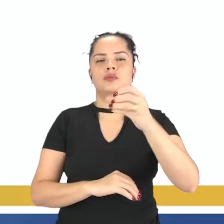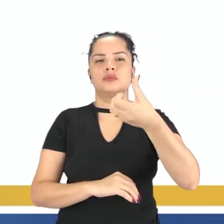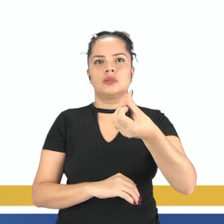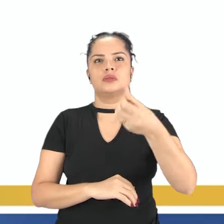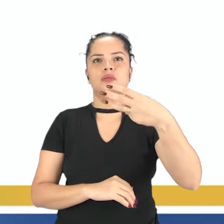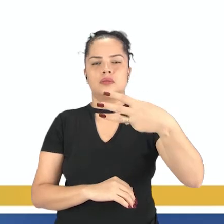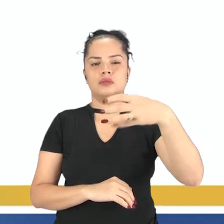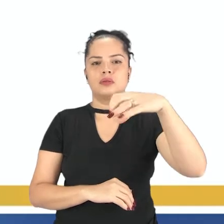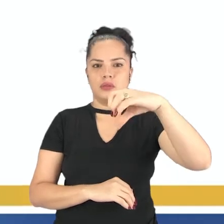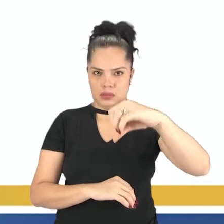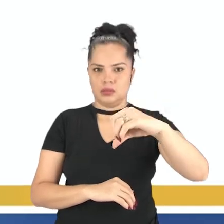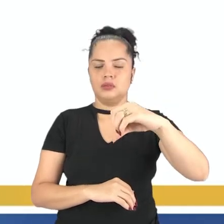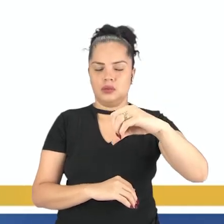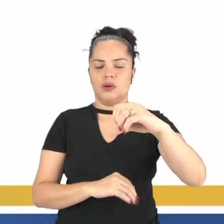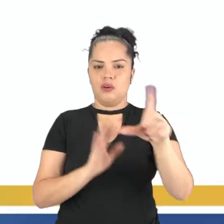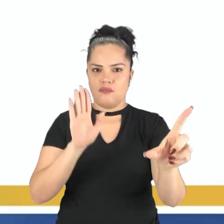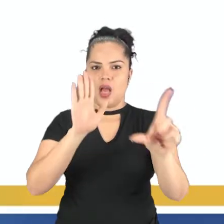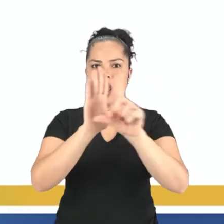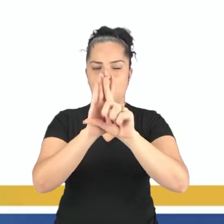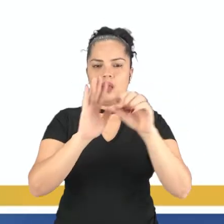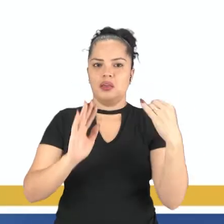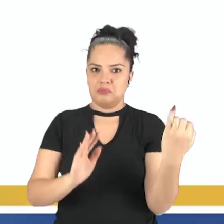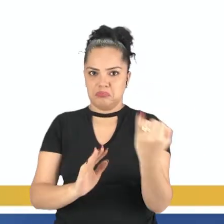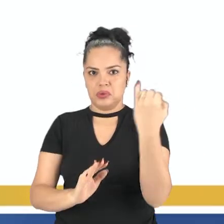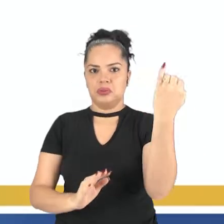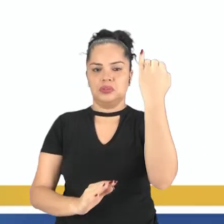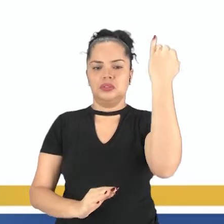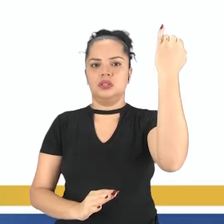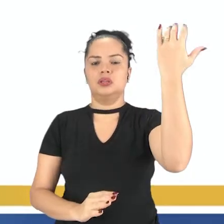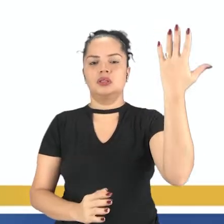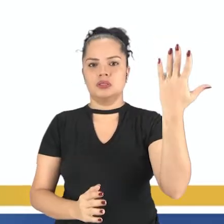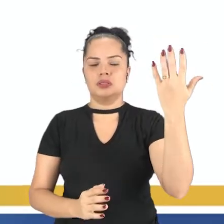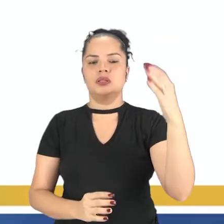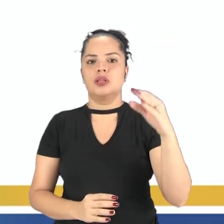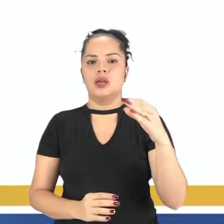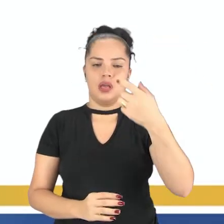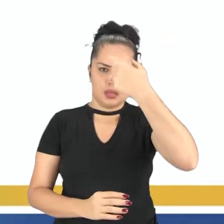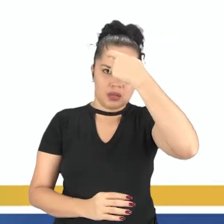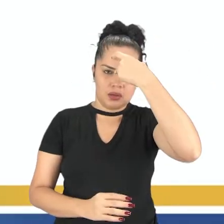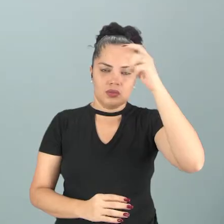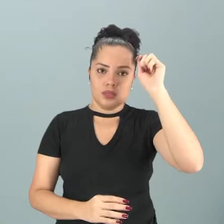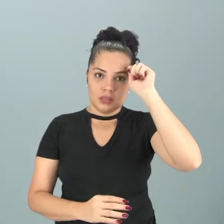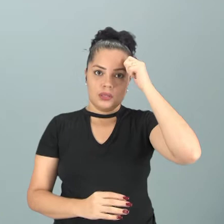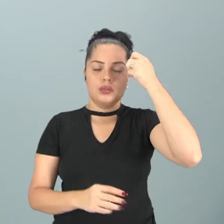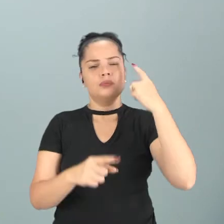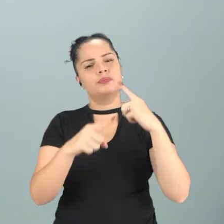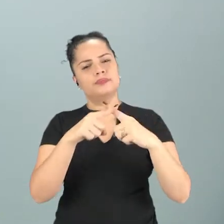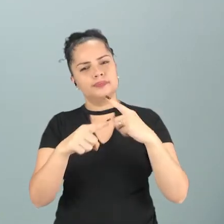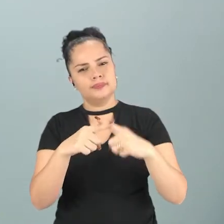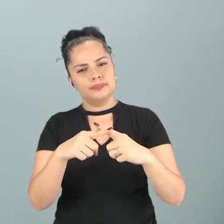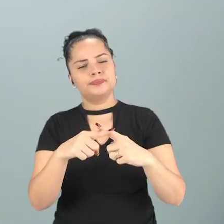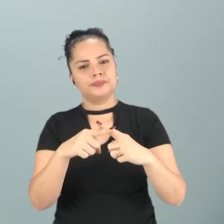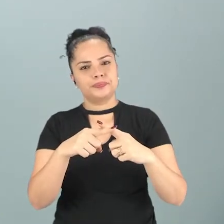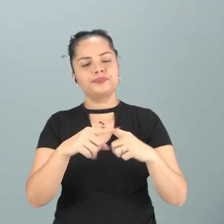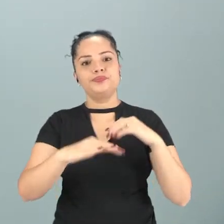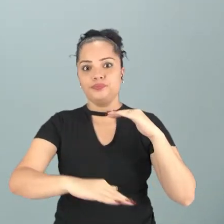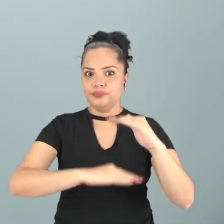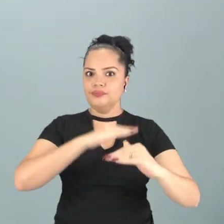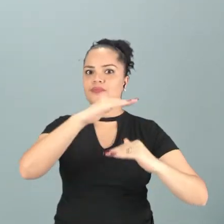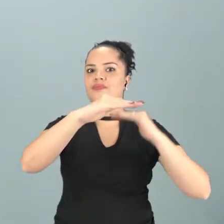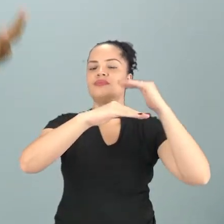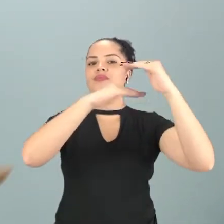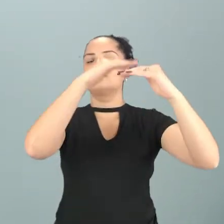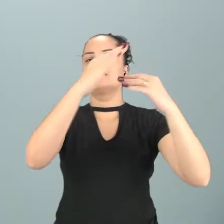10.639, ela vai marcar um pouco dessa importância dessa consciência negra. Por quê? Porque ela vai trazer um certo avanço